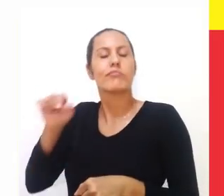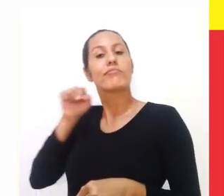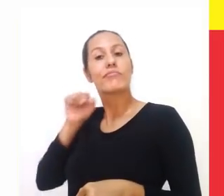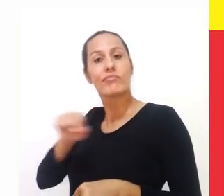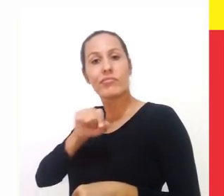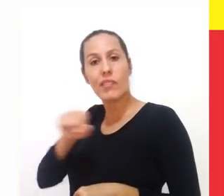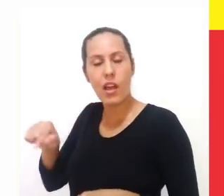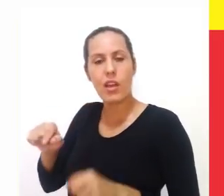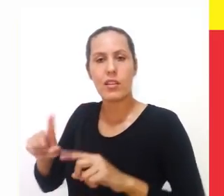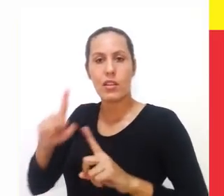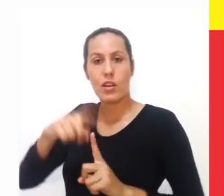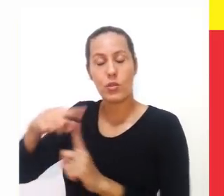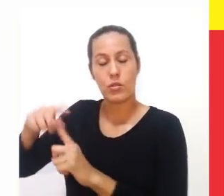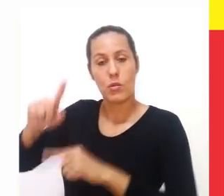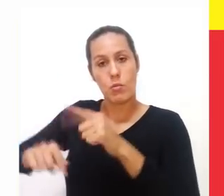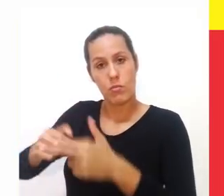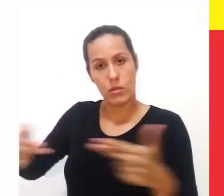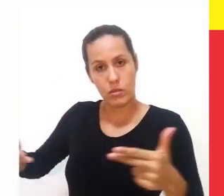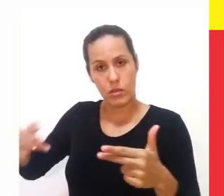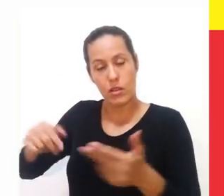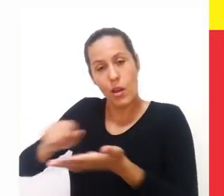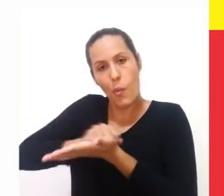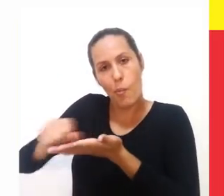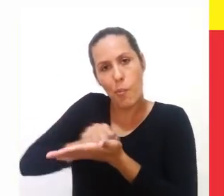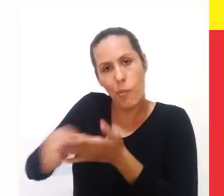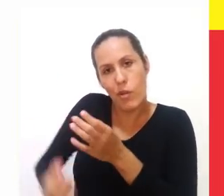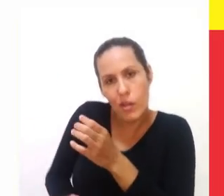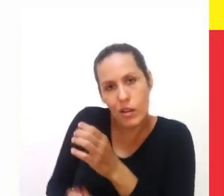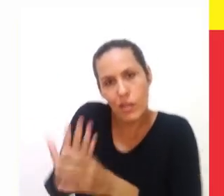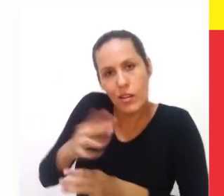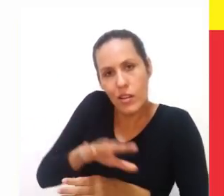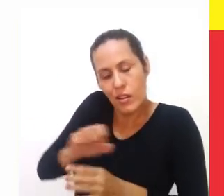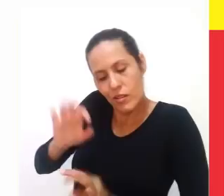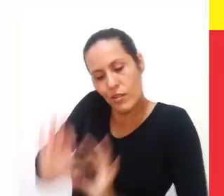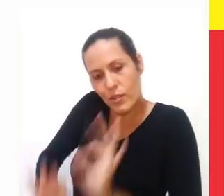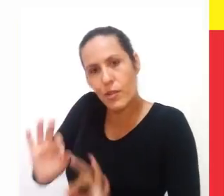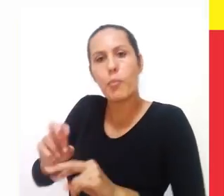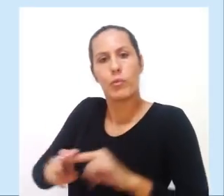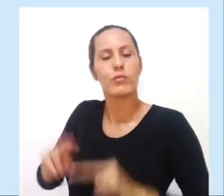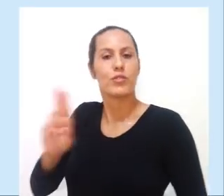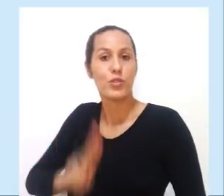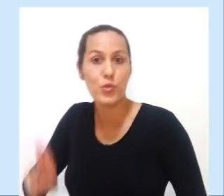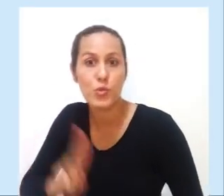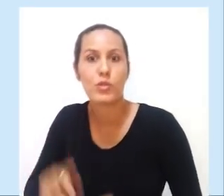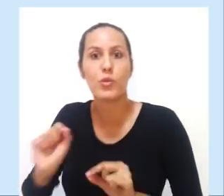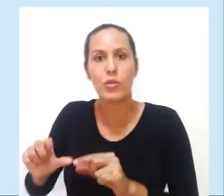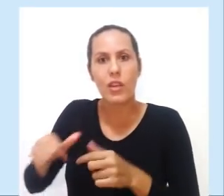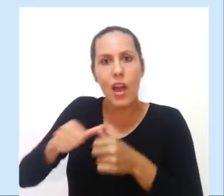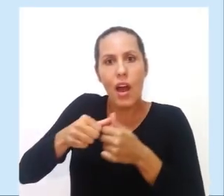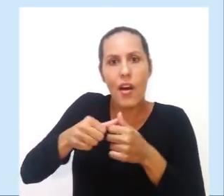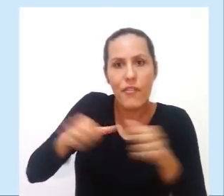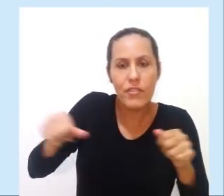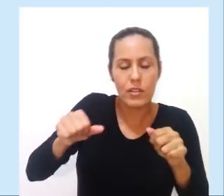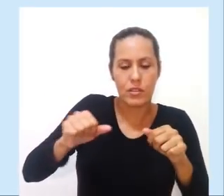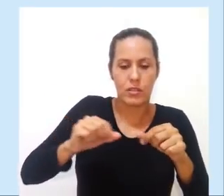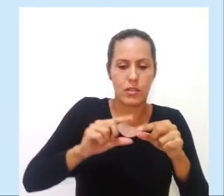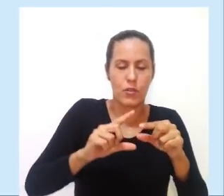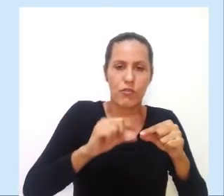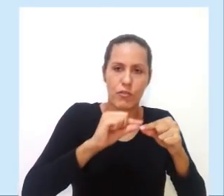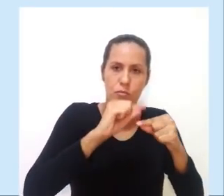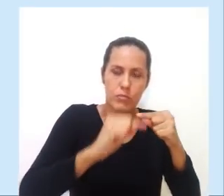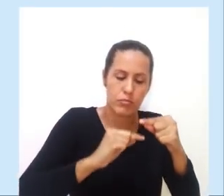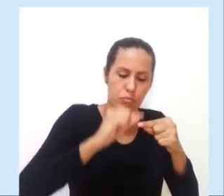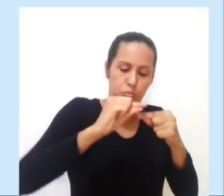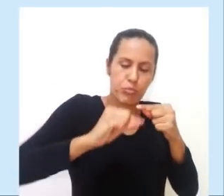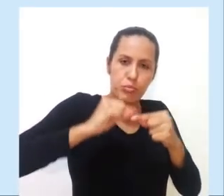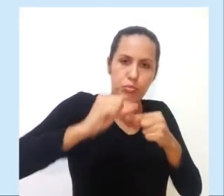elétrico, né? E que ela é feita no material sintético da borracha. Por isso que a gente utiliza ele para envolver os fios,